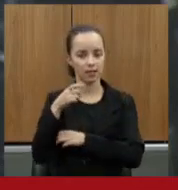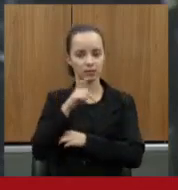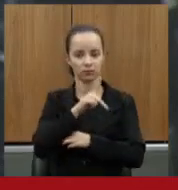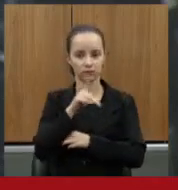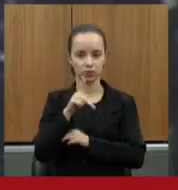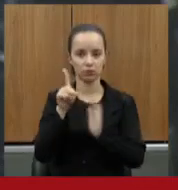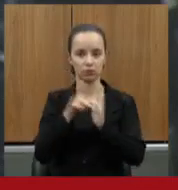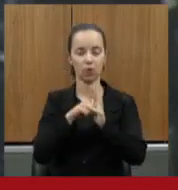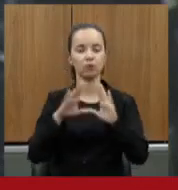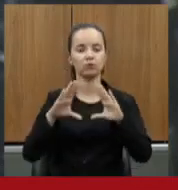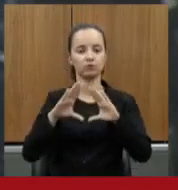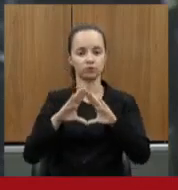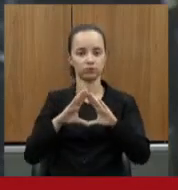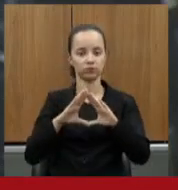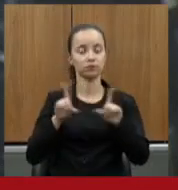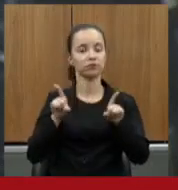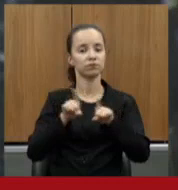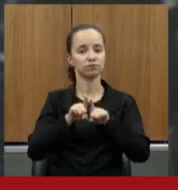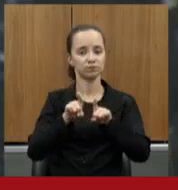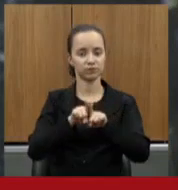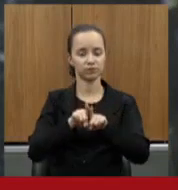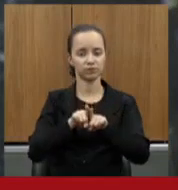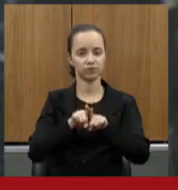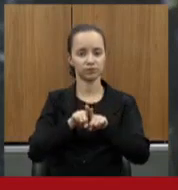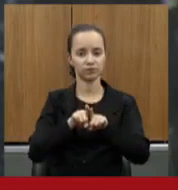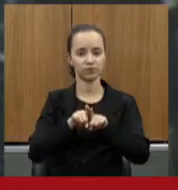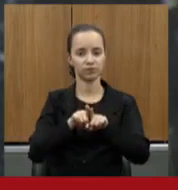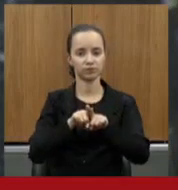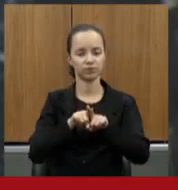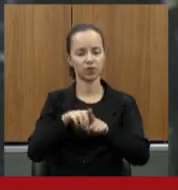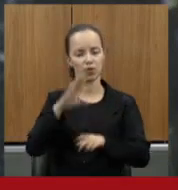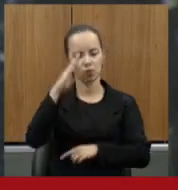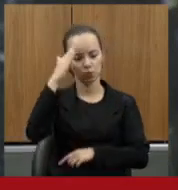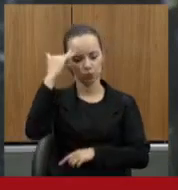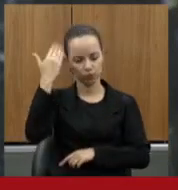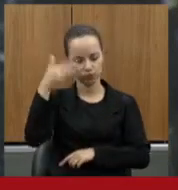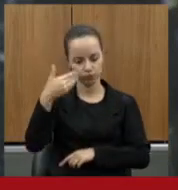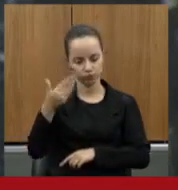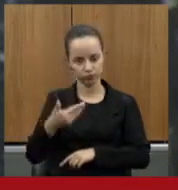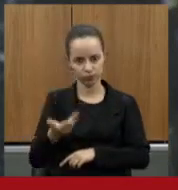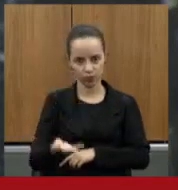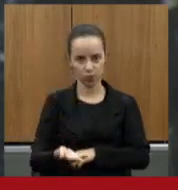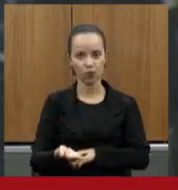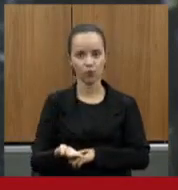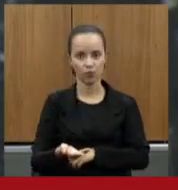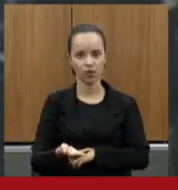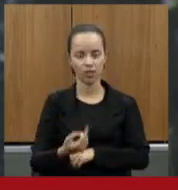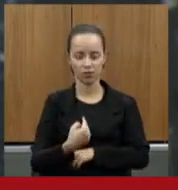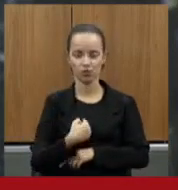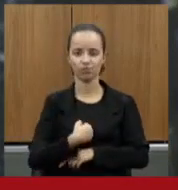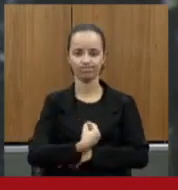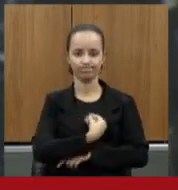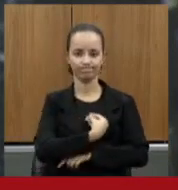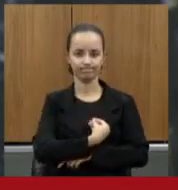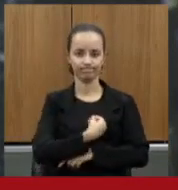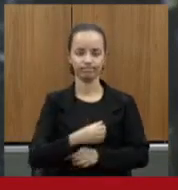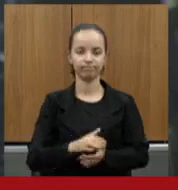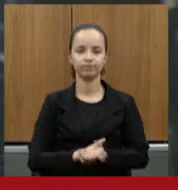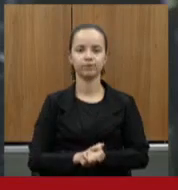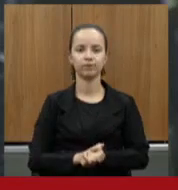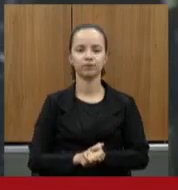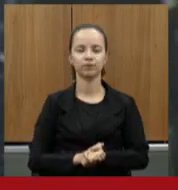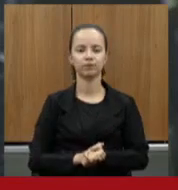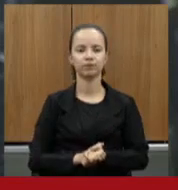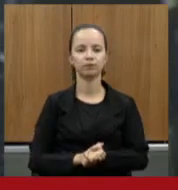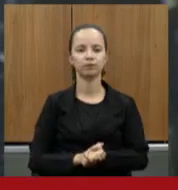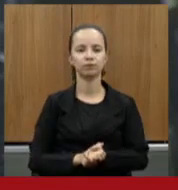casa, entre os quais tenho a grande honra de estar incluído. São dois